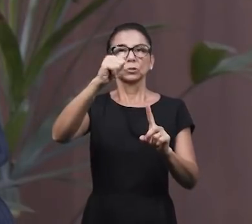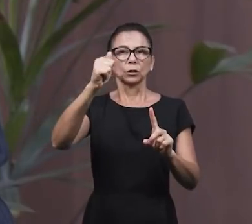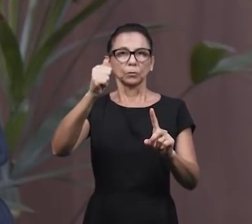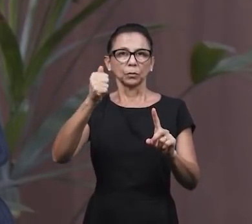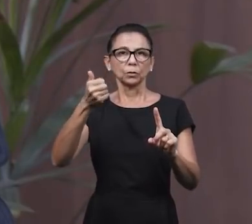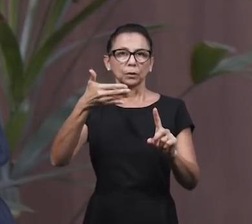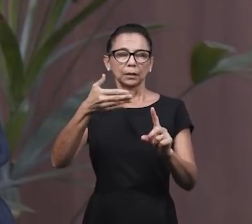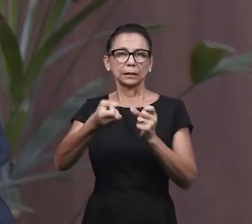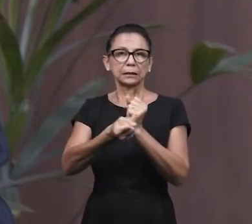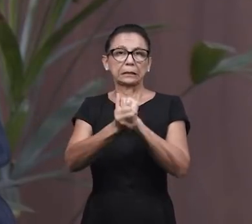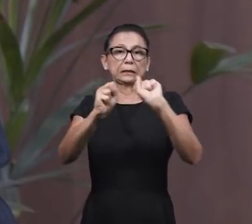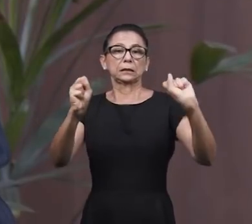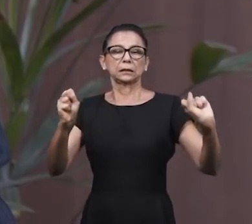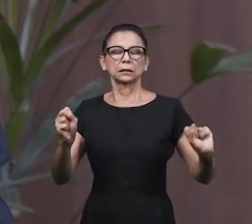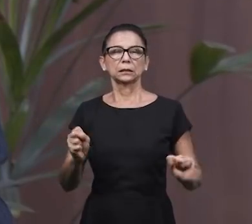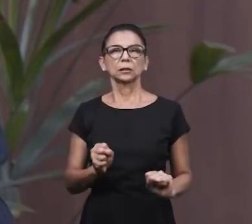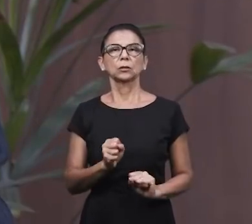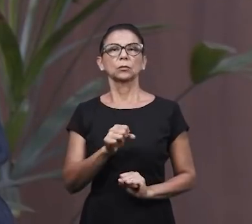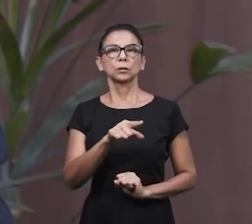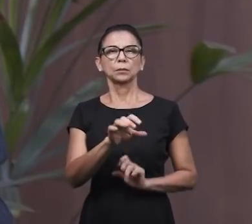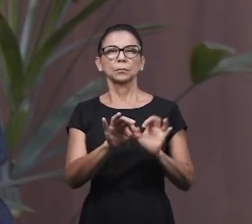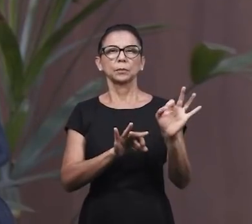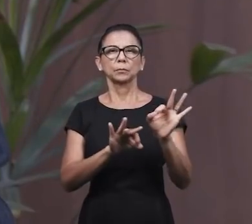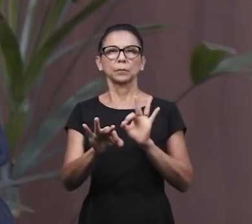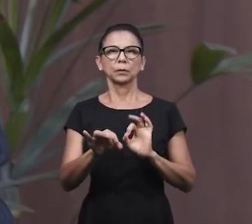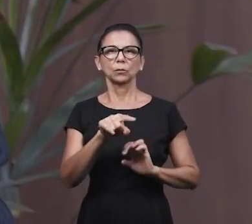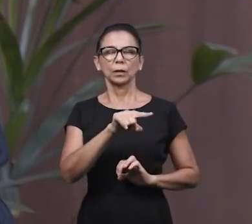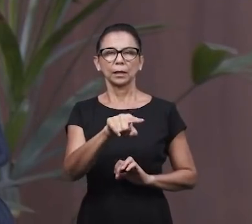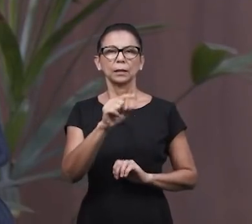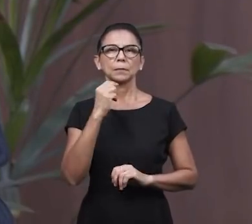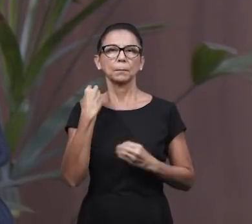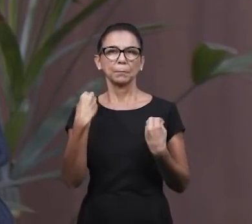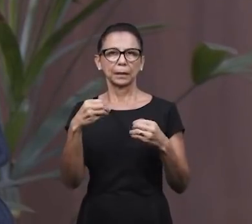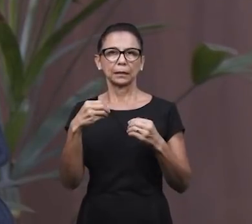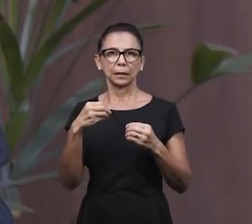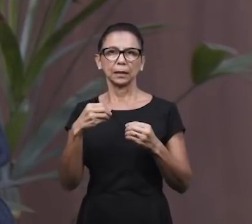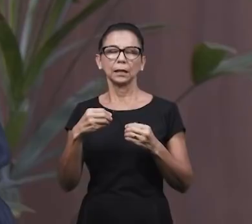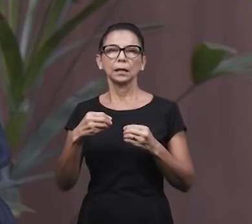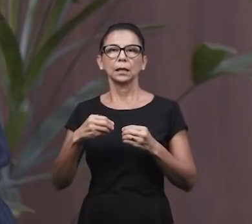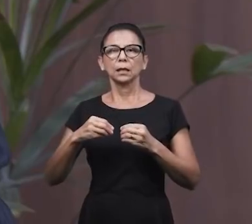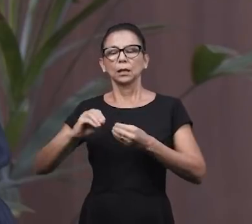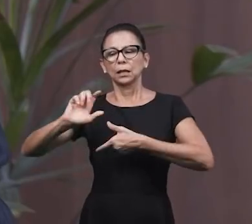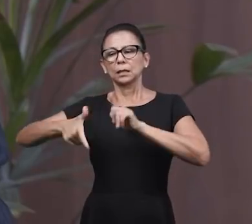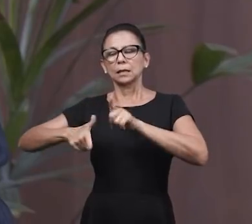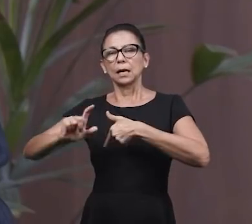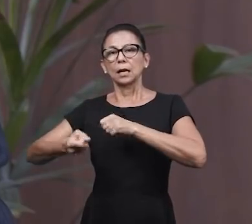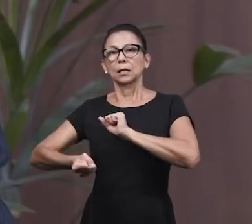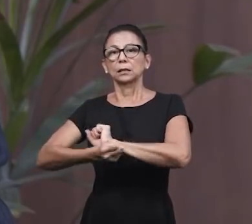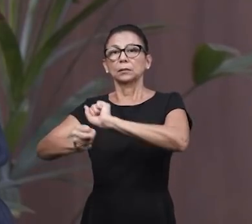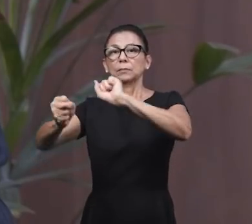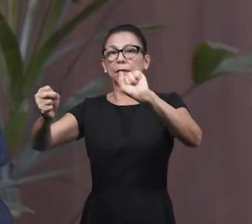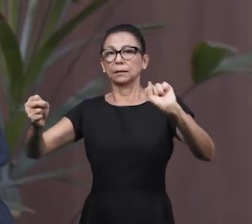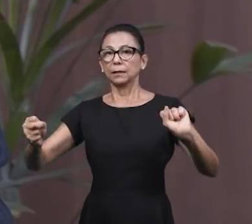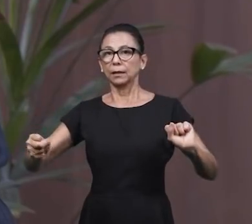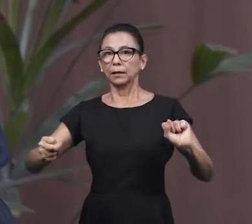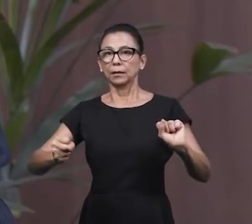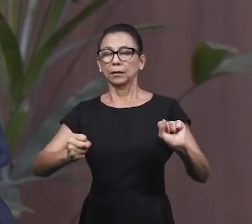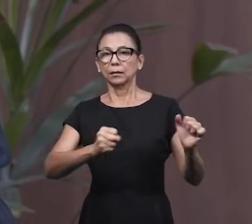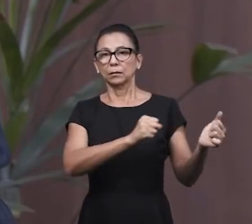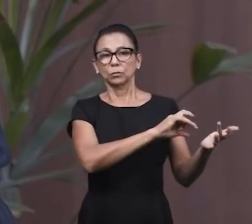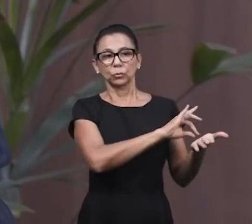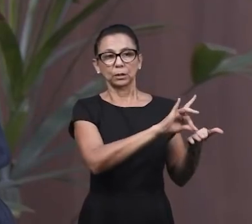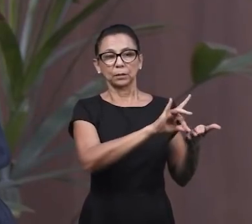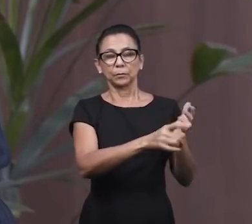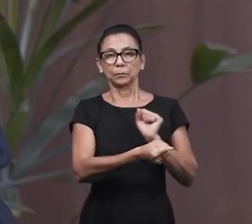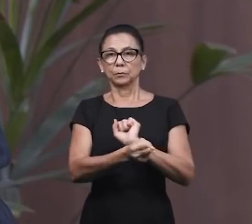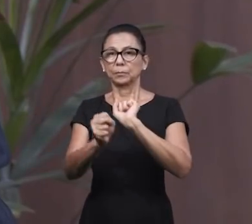Sansão para ele ser um libertador dos israelitas do jugo dos filisteus, ali